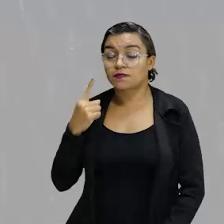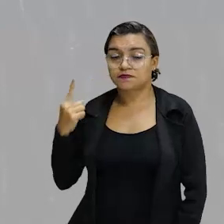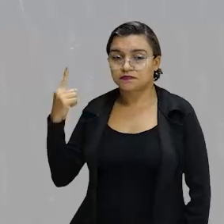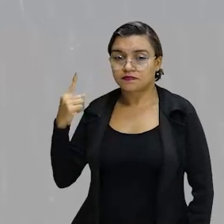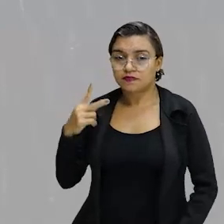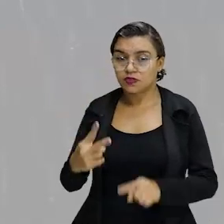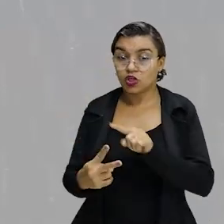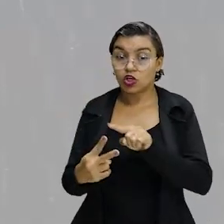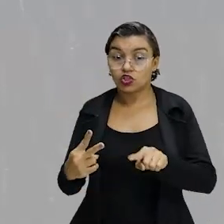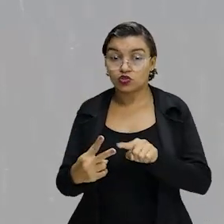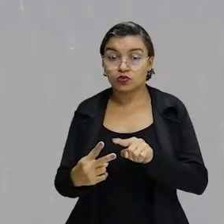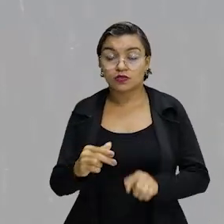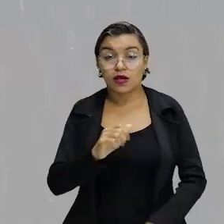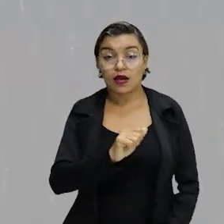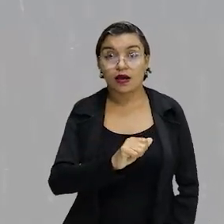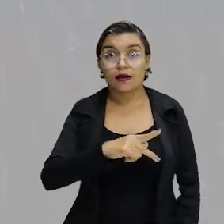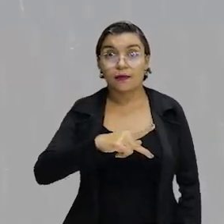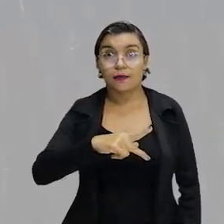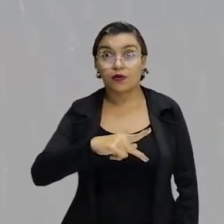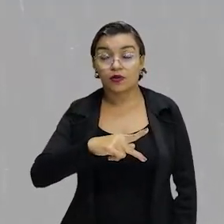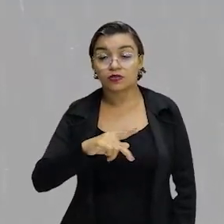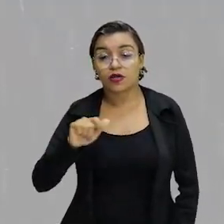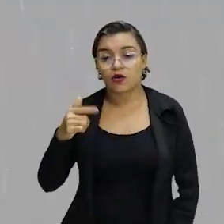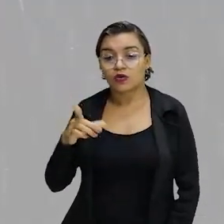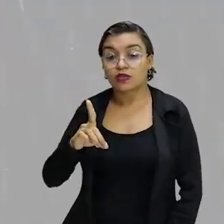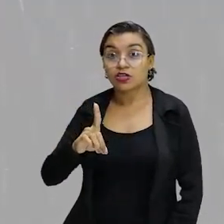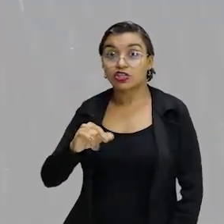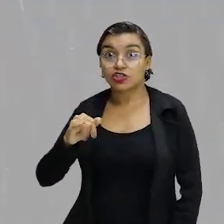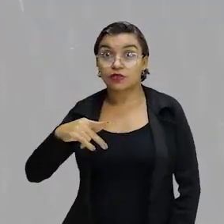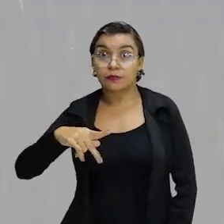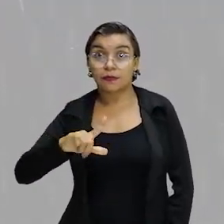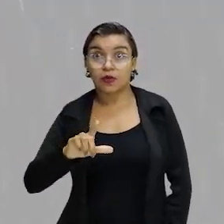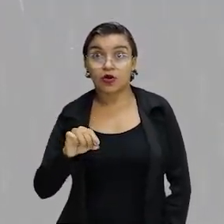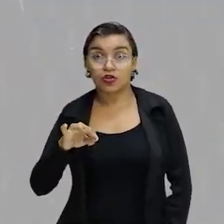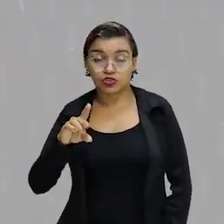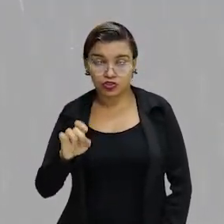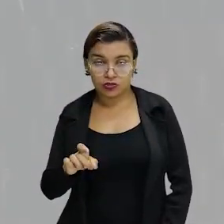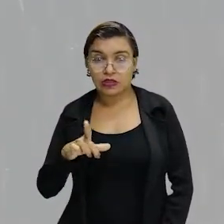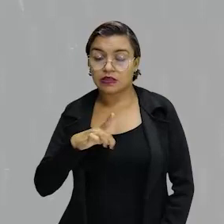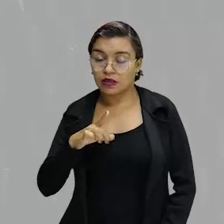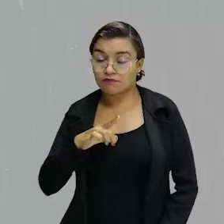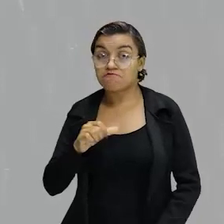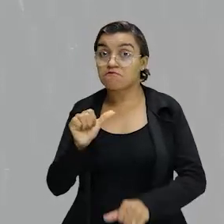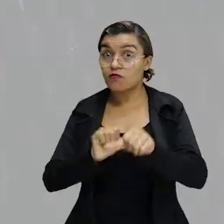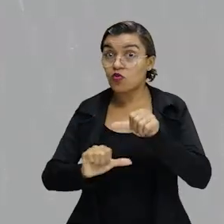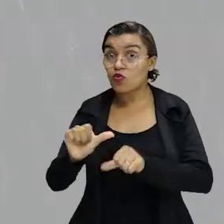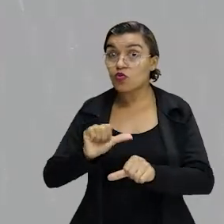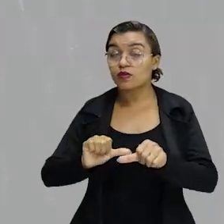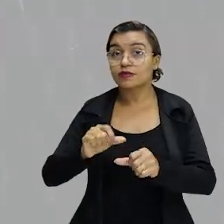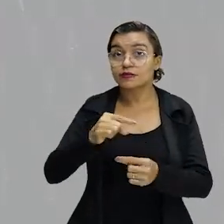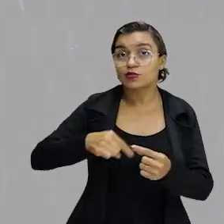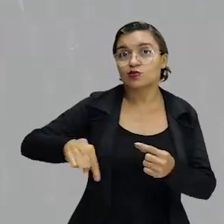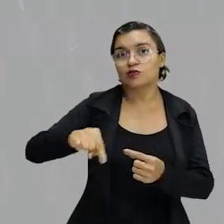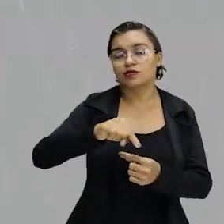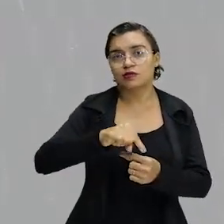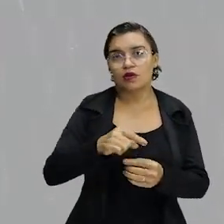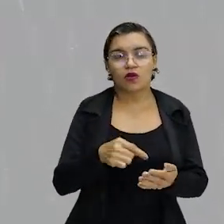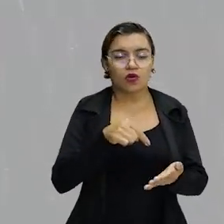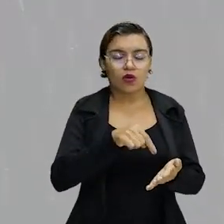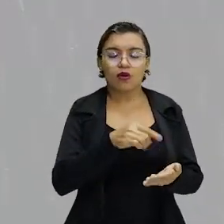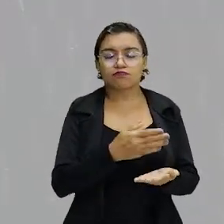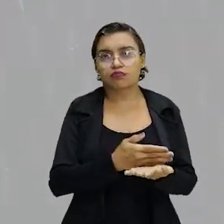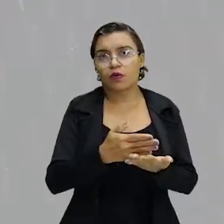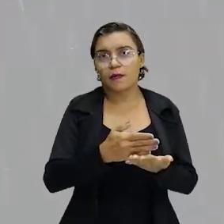outra diploide, certo? Uma alternância de gerações acontecendo no ciclo. Então, começando do indivíduo